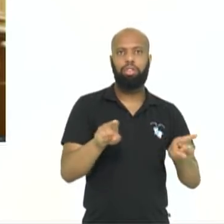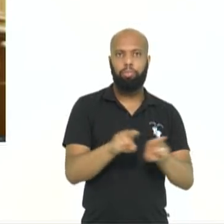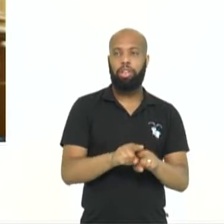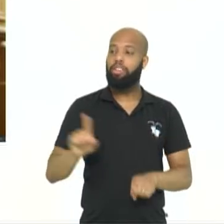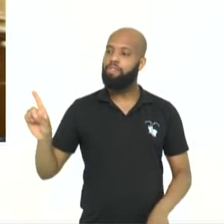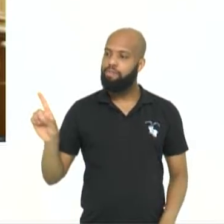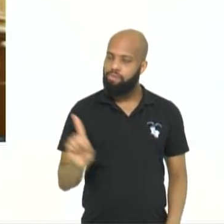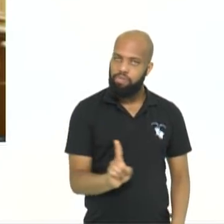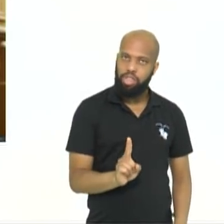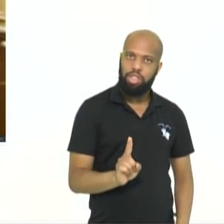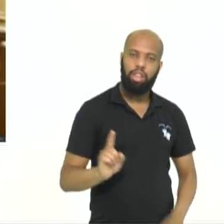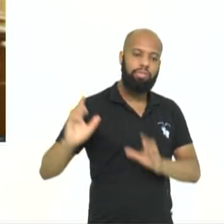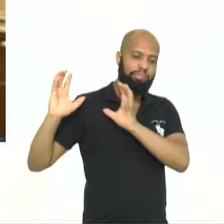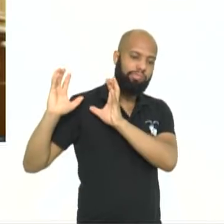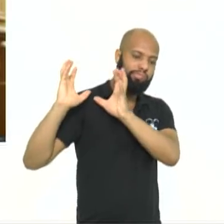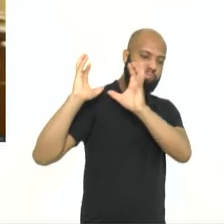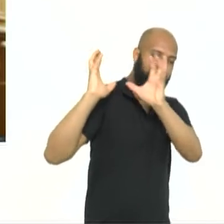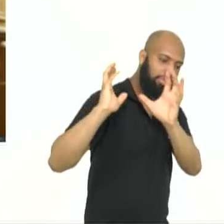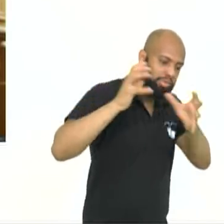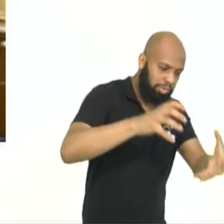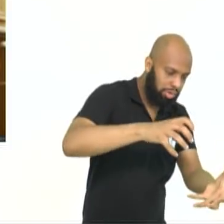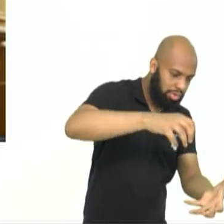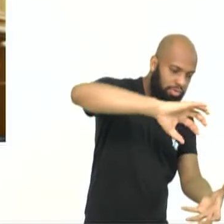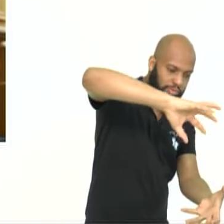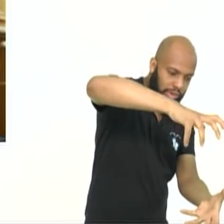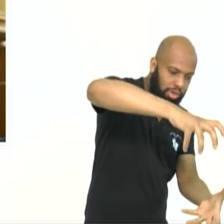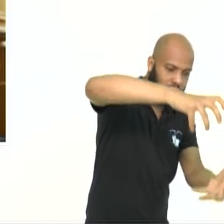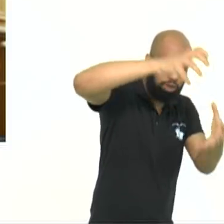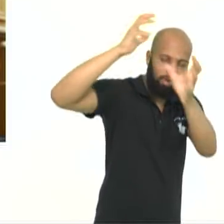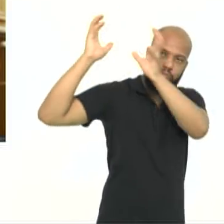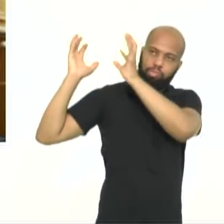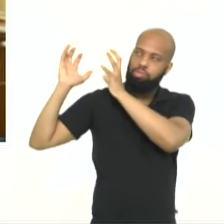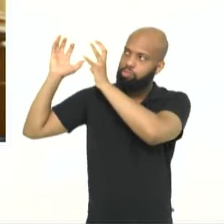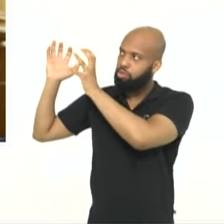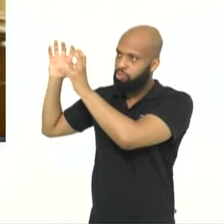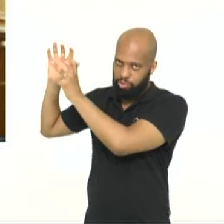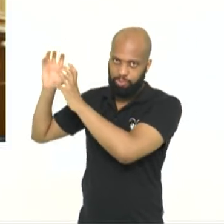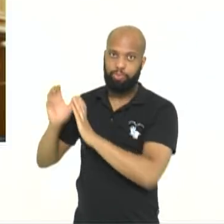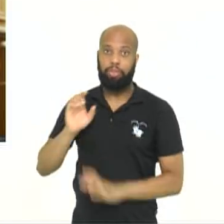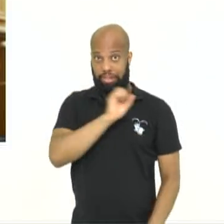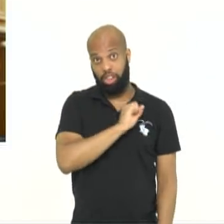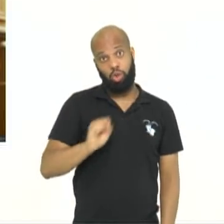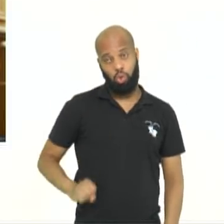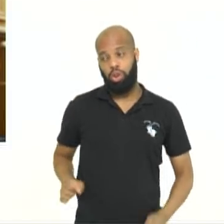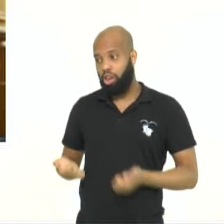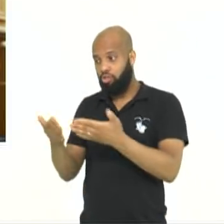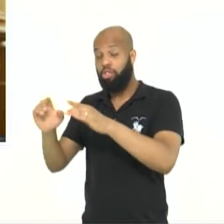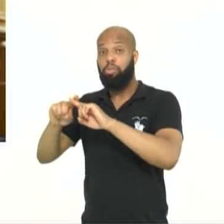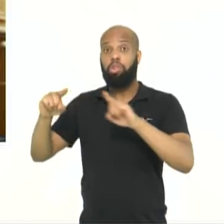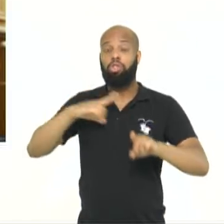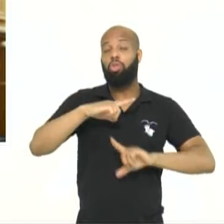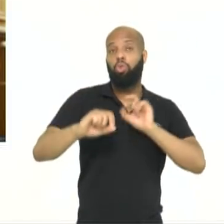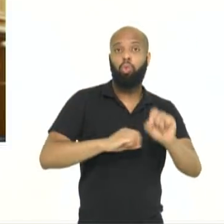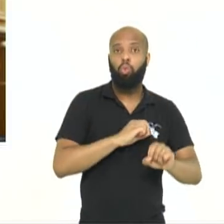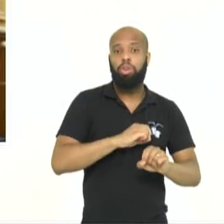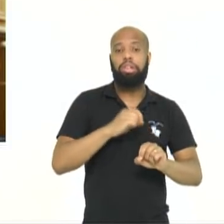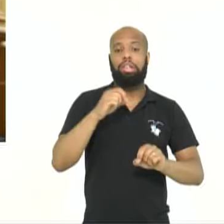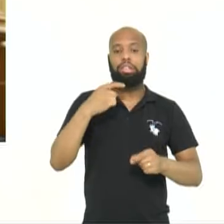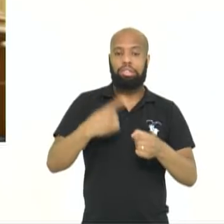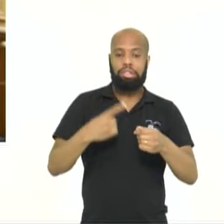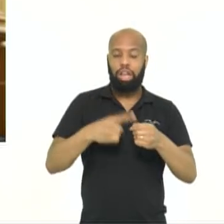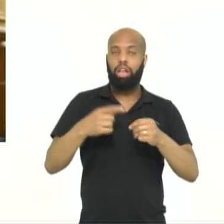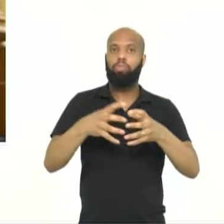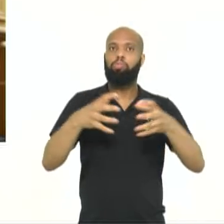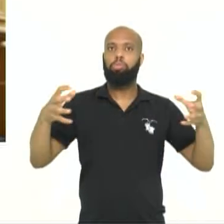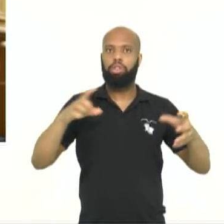água, vinham buscar as águas nas torneiras para levar para os seus senhores. Mas passou-se o tempo e a cidade cresceu. E agora damos um salto aí na